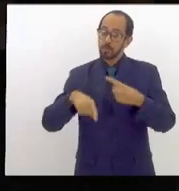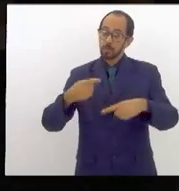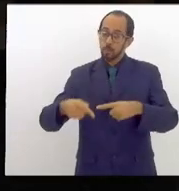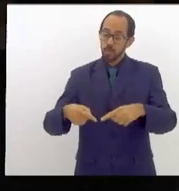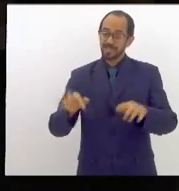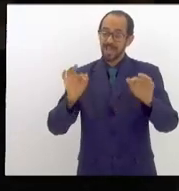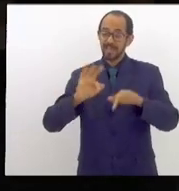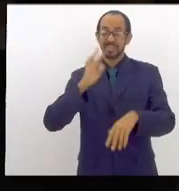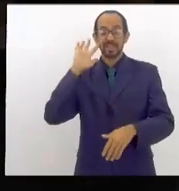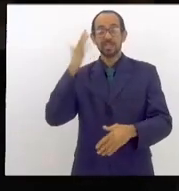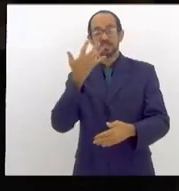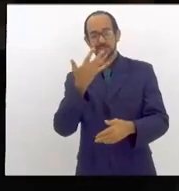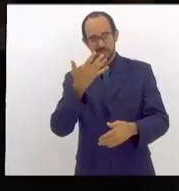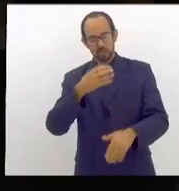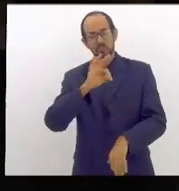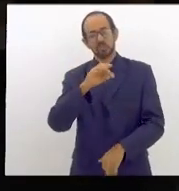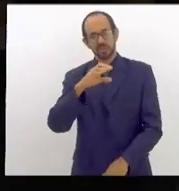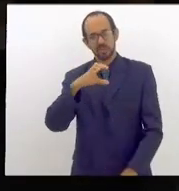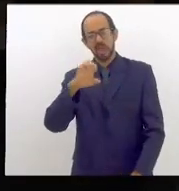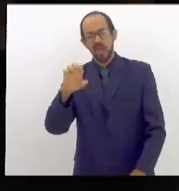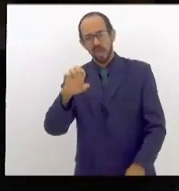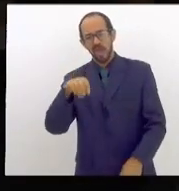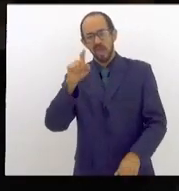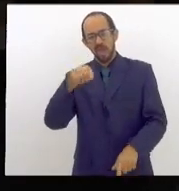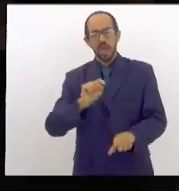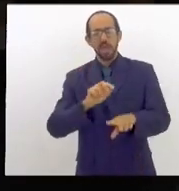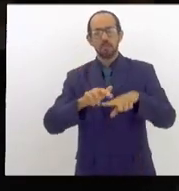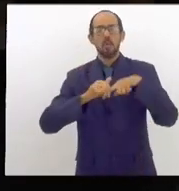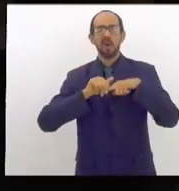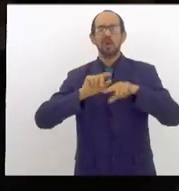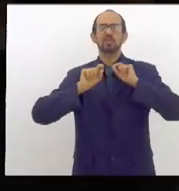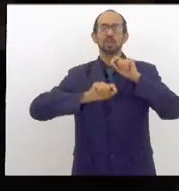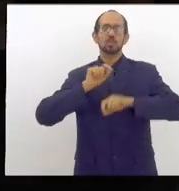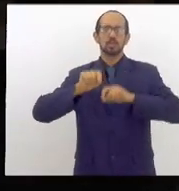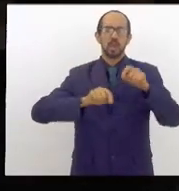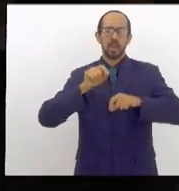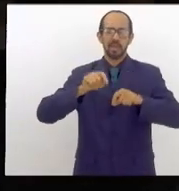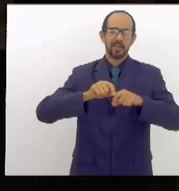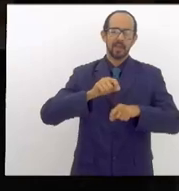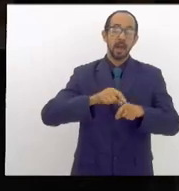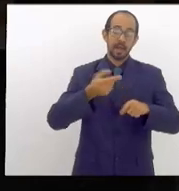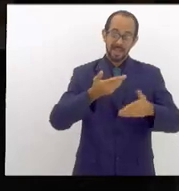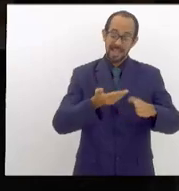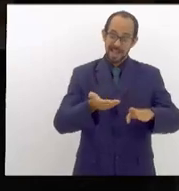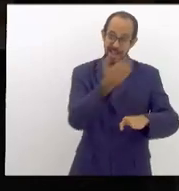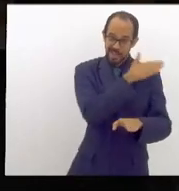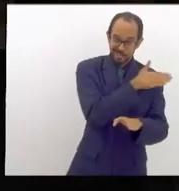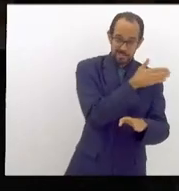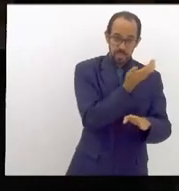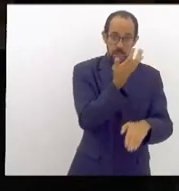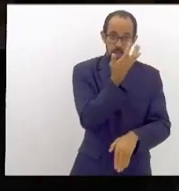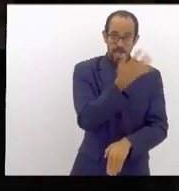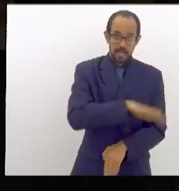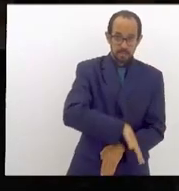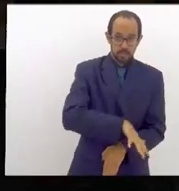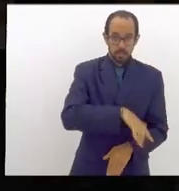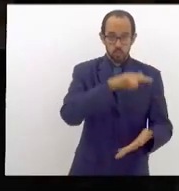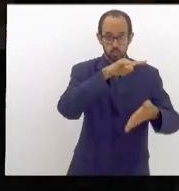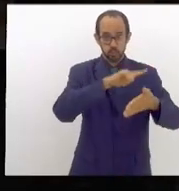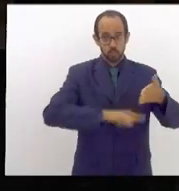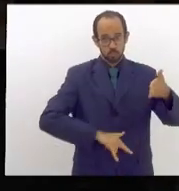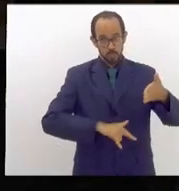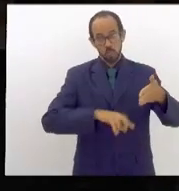aprovação das contas dado pelo TCE cada frisar que a rejeição no do parecer e a rejeição